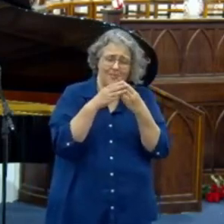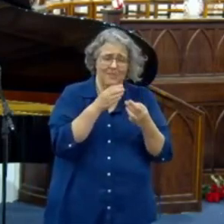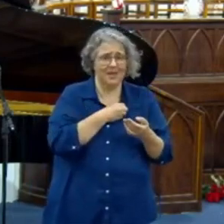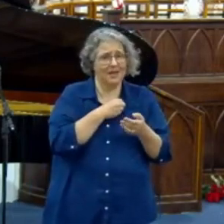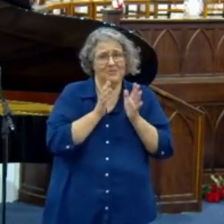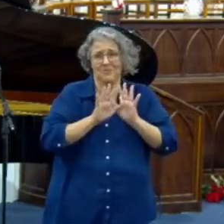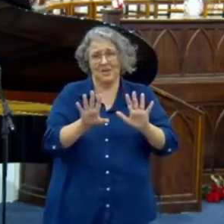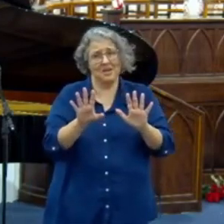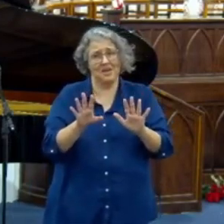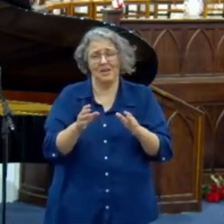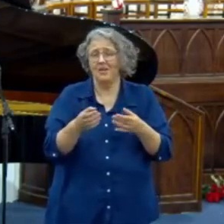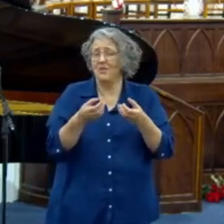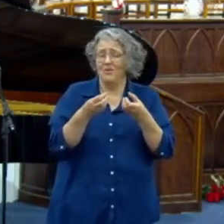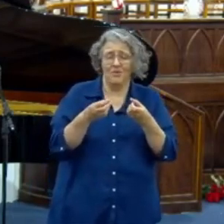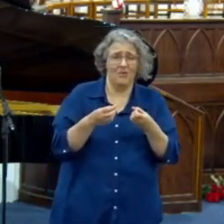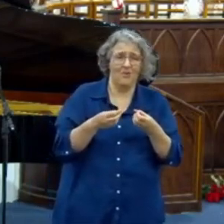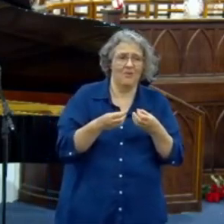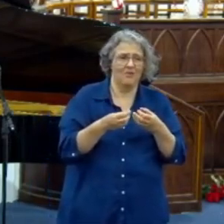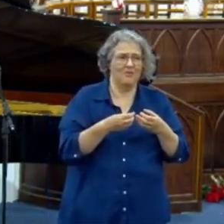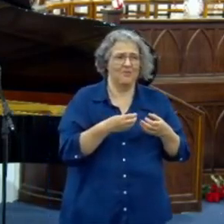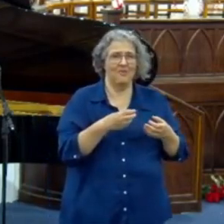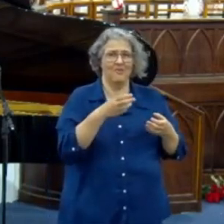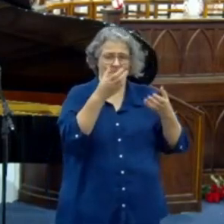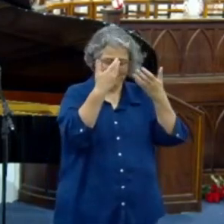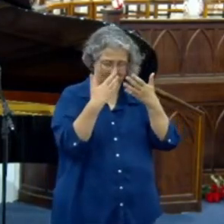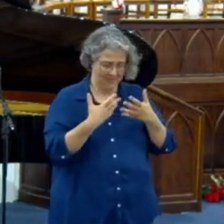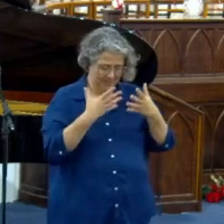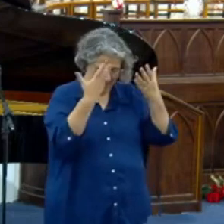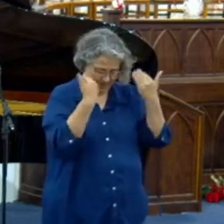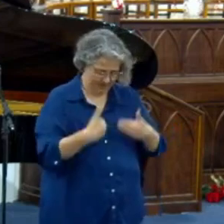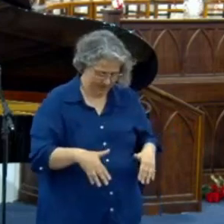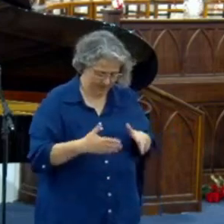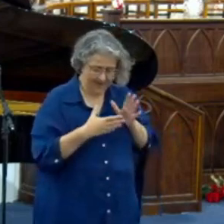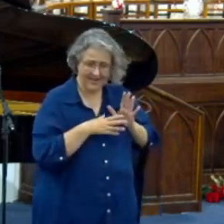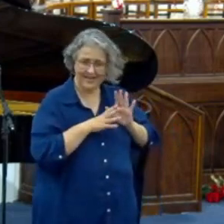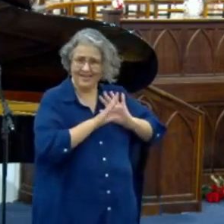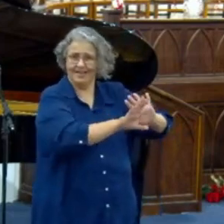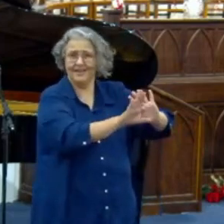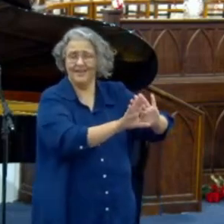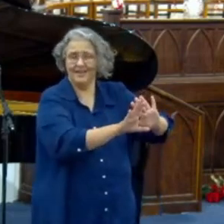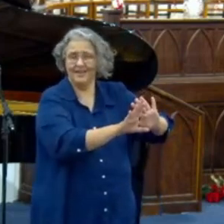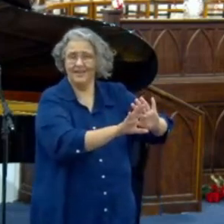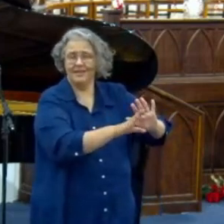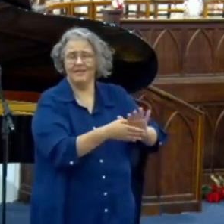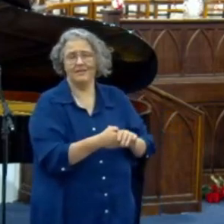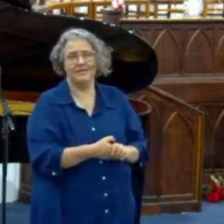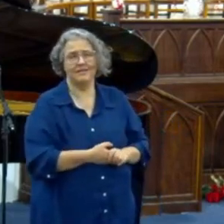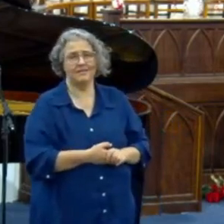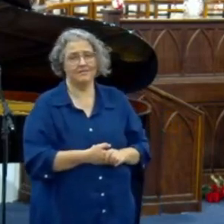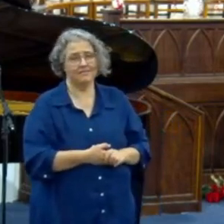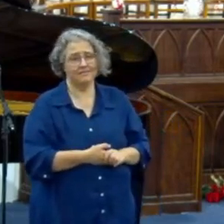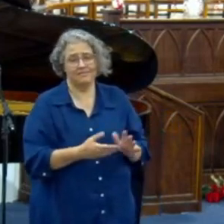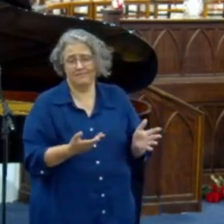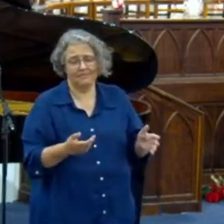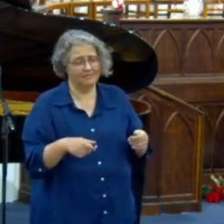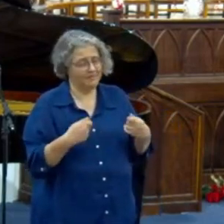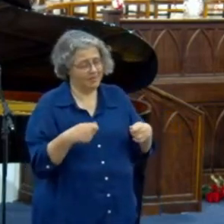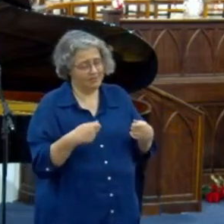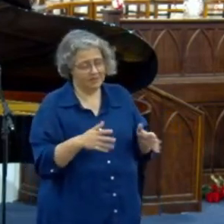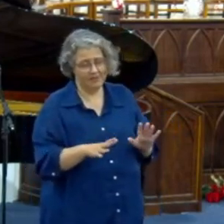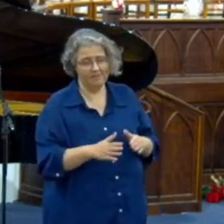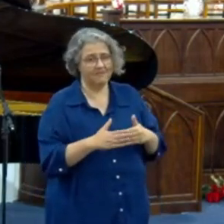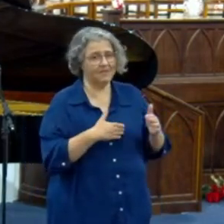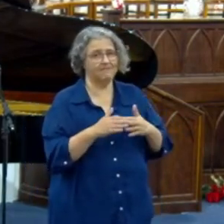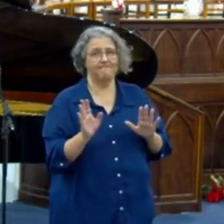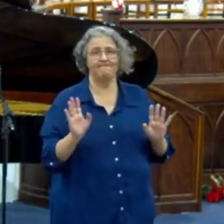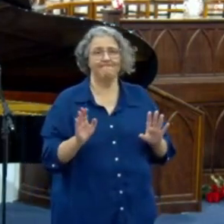pecados? Quem não quer verdadeiramente negar-se a si mesmo? Eu digo para você, não precisa. Quem não quer, não